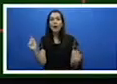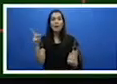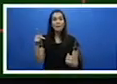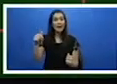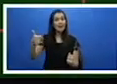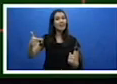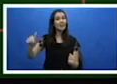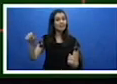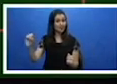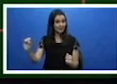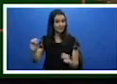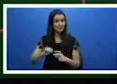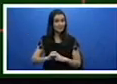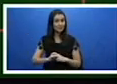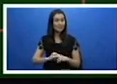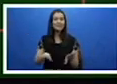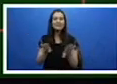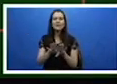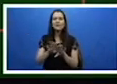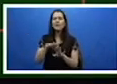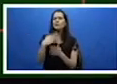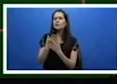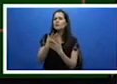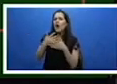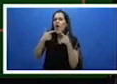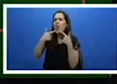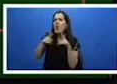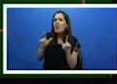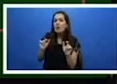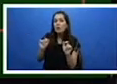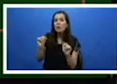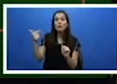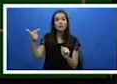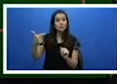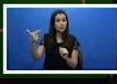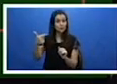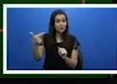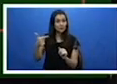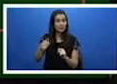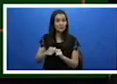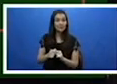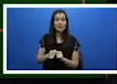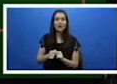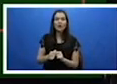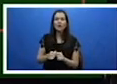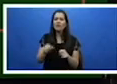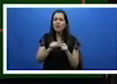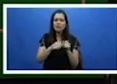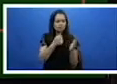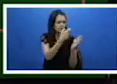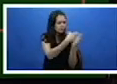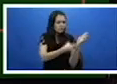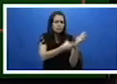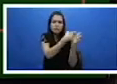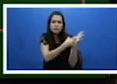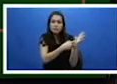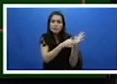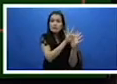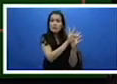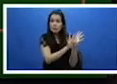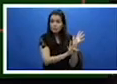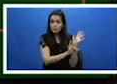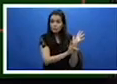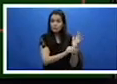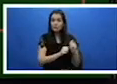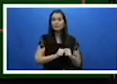70. Estudar a língua 2, página 76. Produzir texto, página